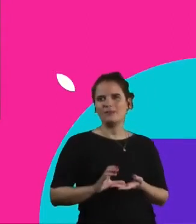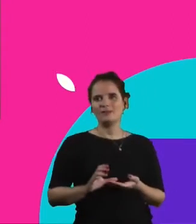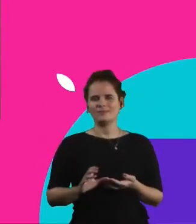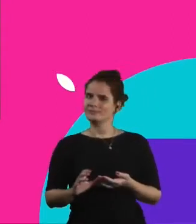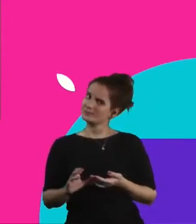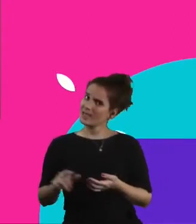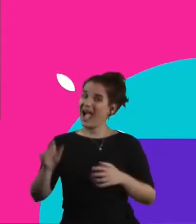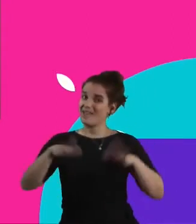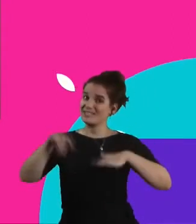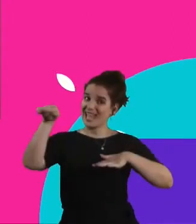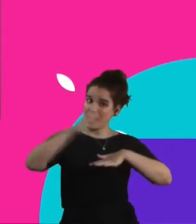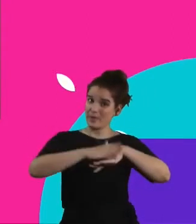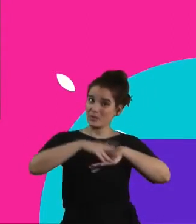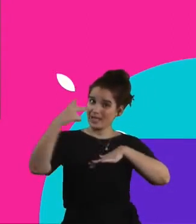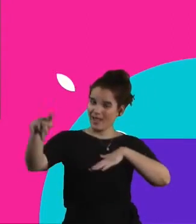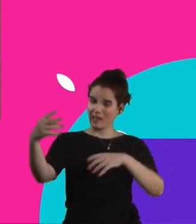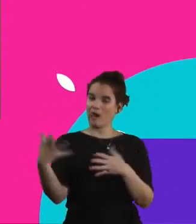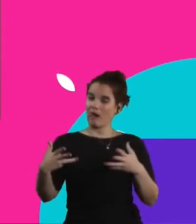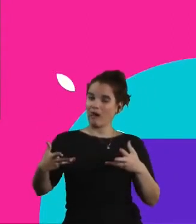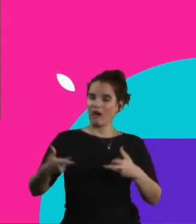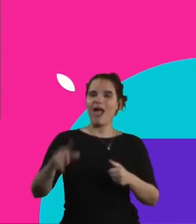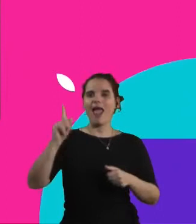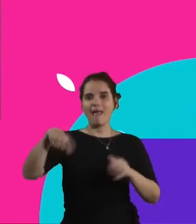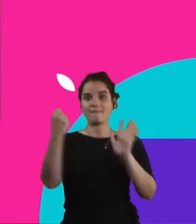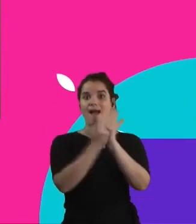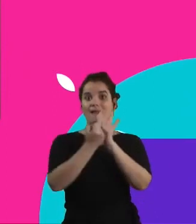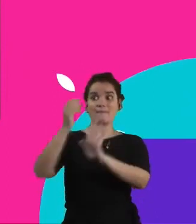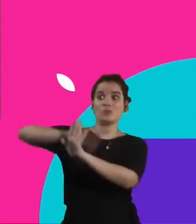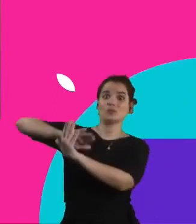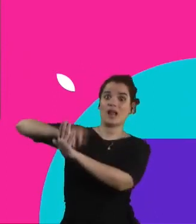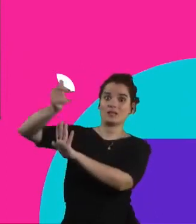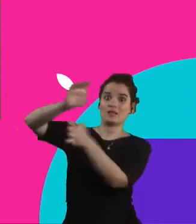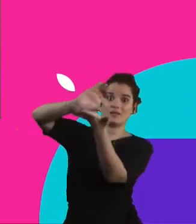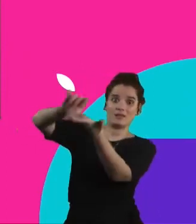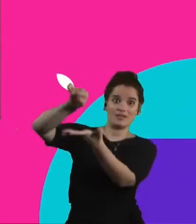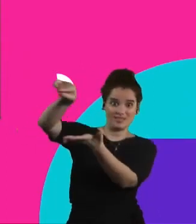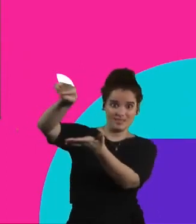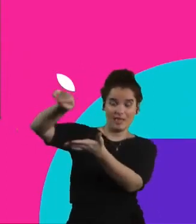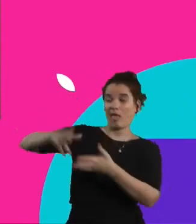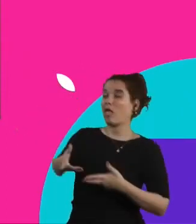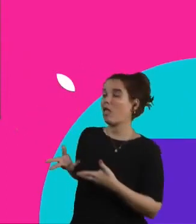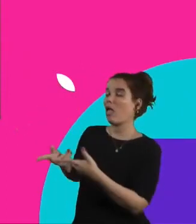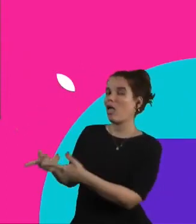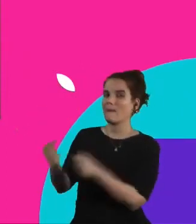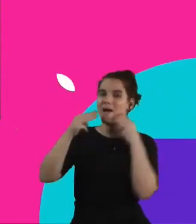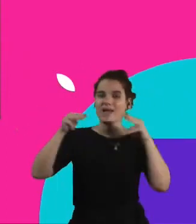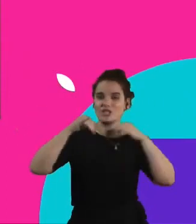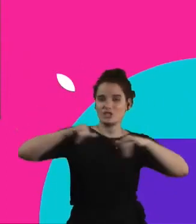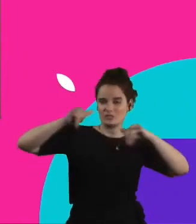da estratégia de alguma grande marca que está financiando a operação dele de marketing